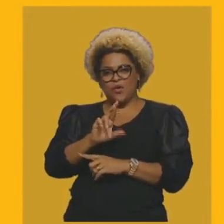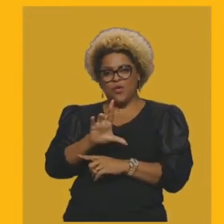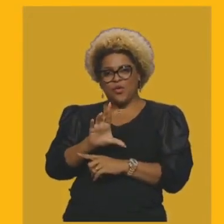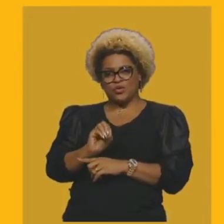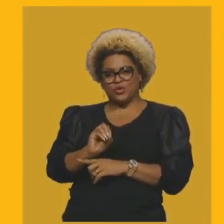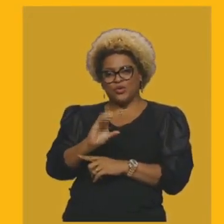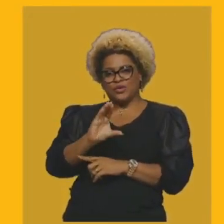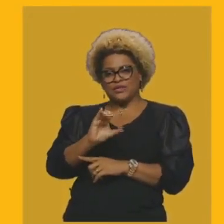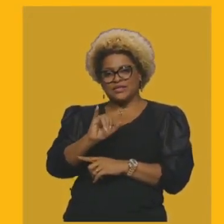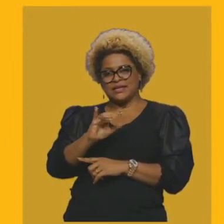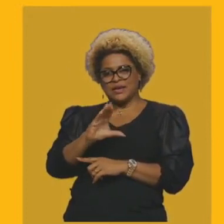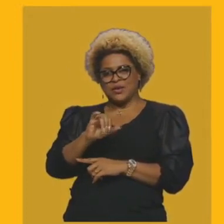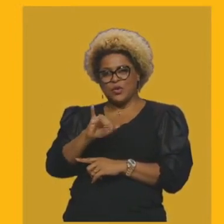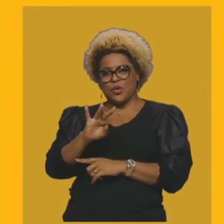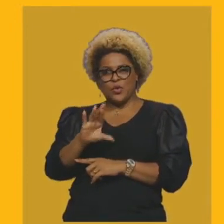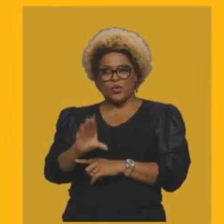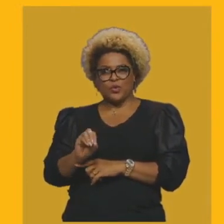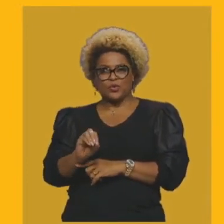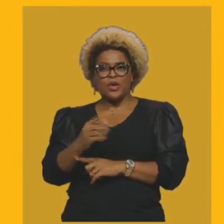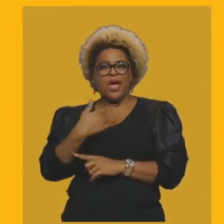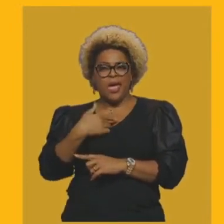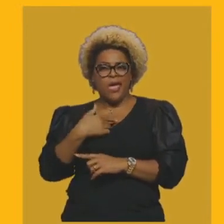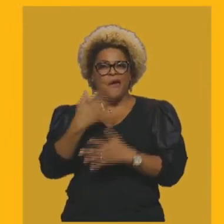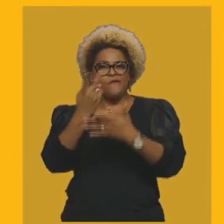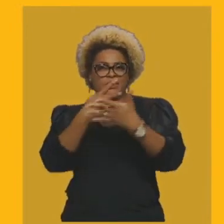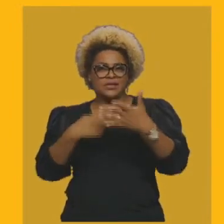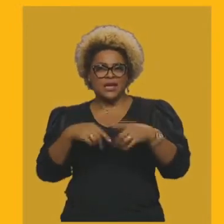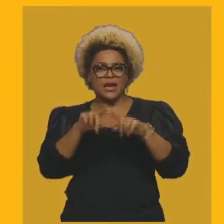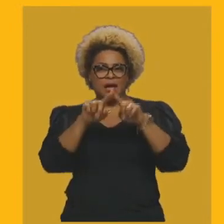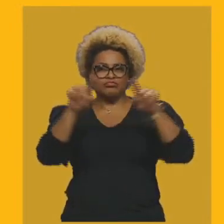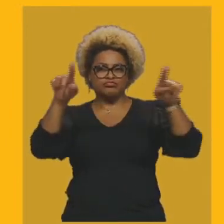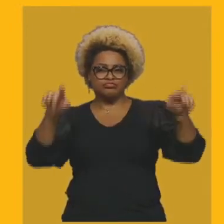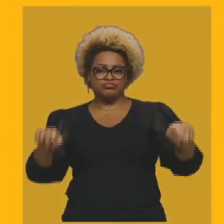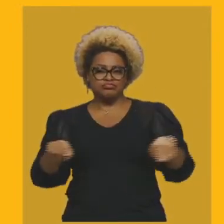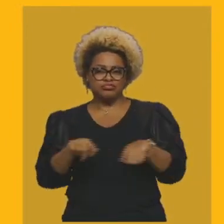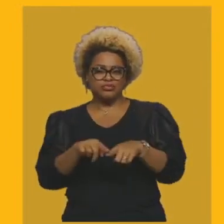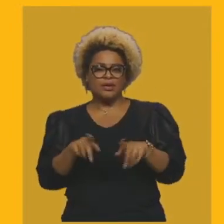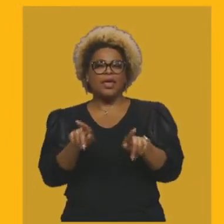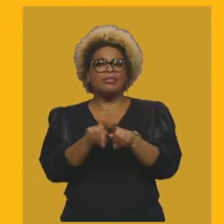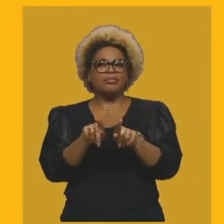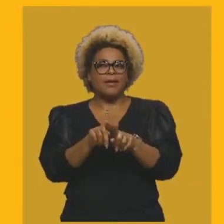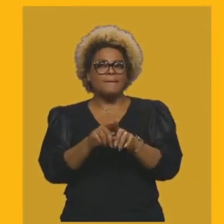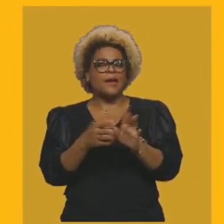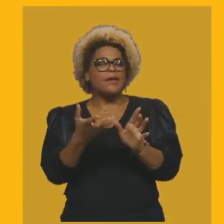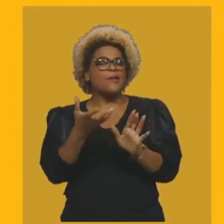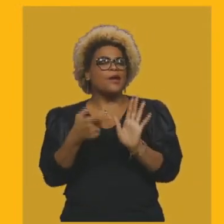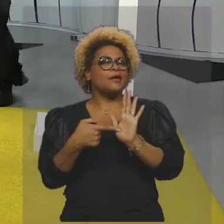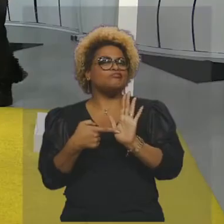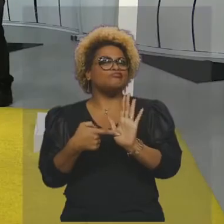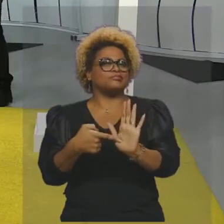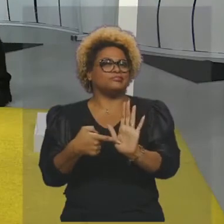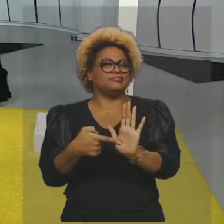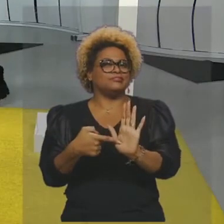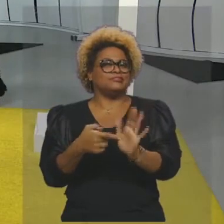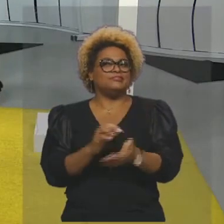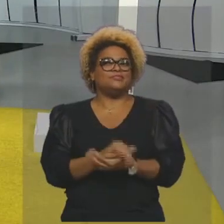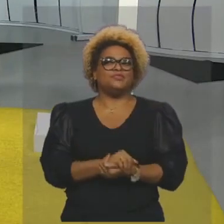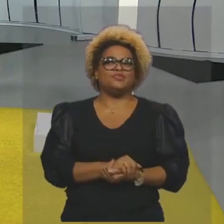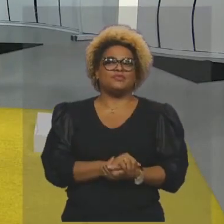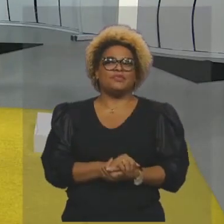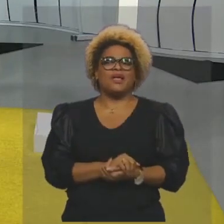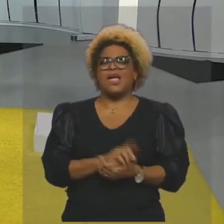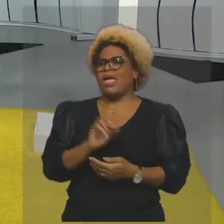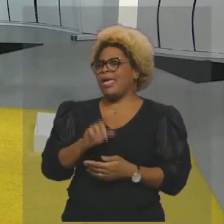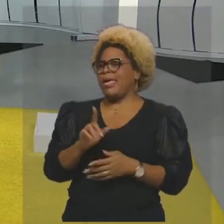resistências associadas. Eu vou desenhar esse circuito aqui também no flipchart, que eu quero mostrar para vocês algumas coisas, ó. Considere o circuito